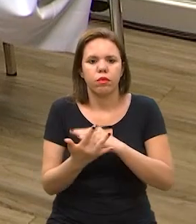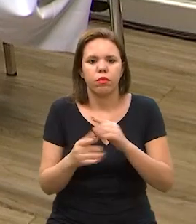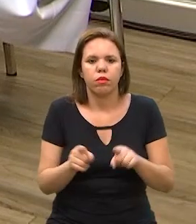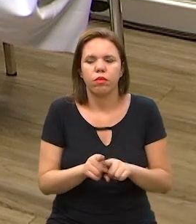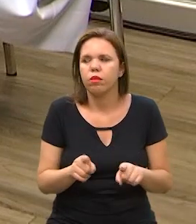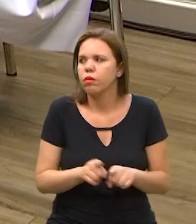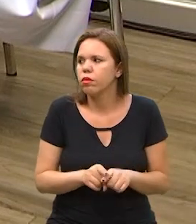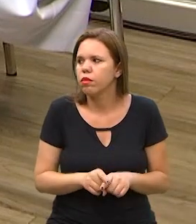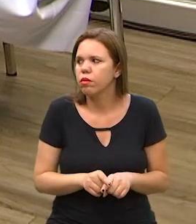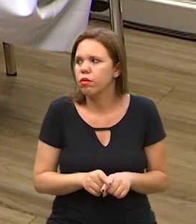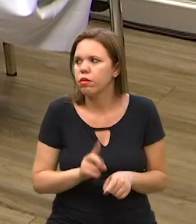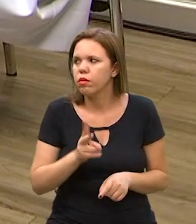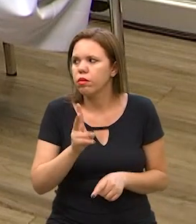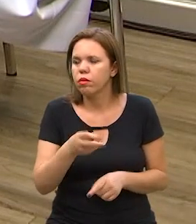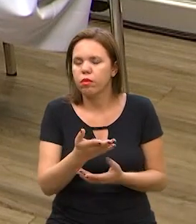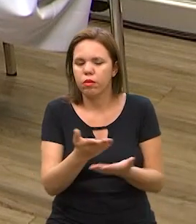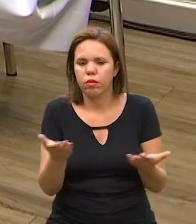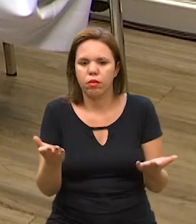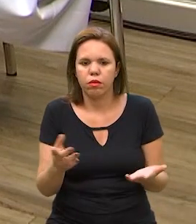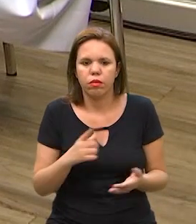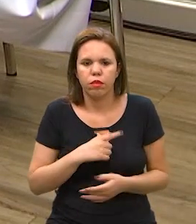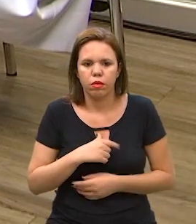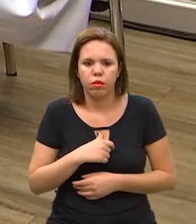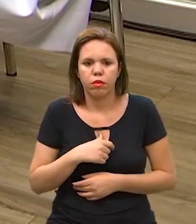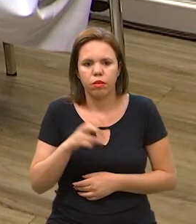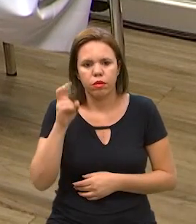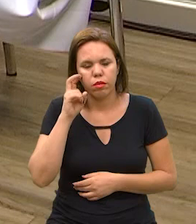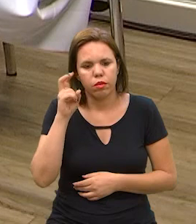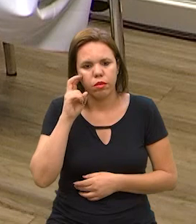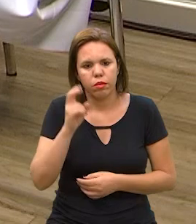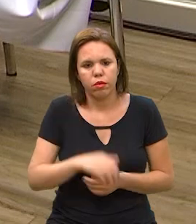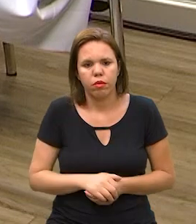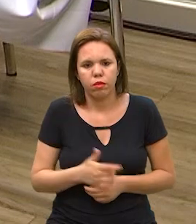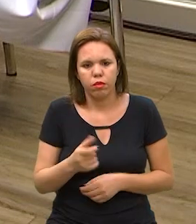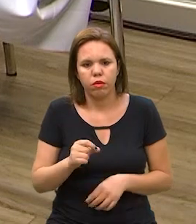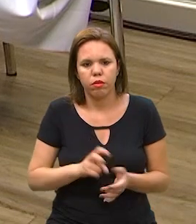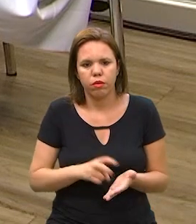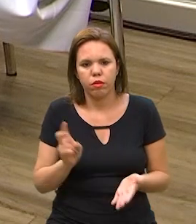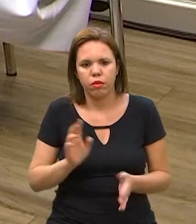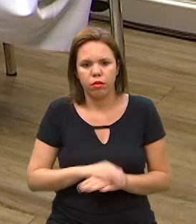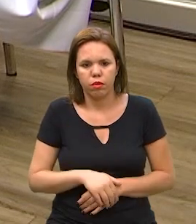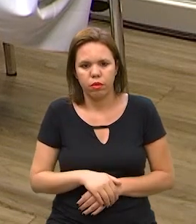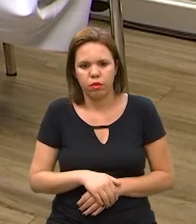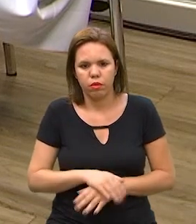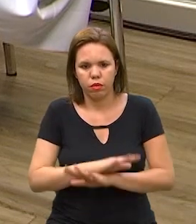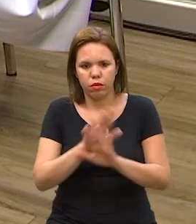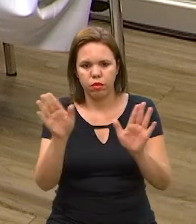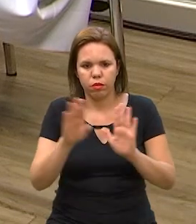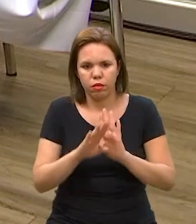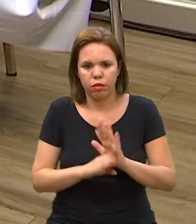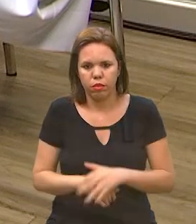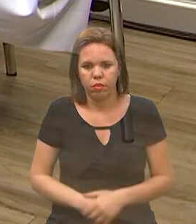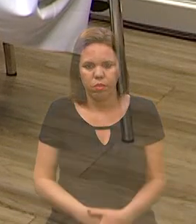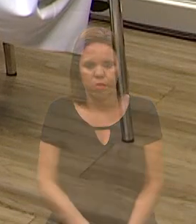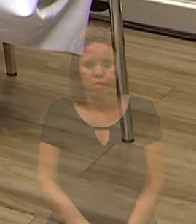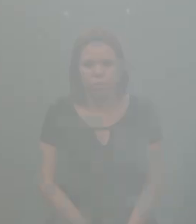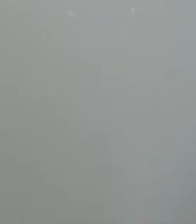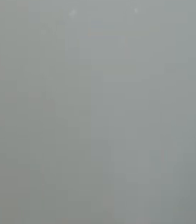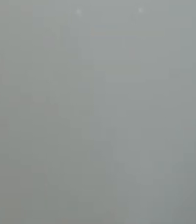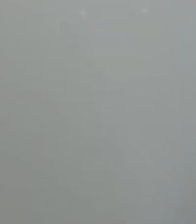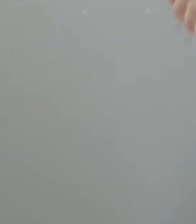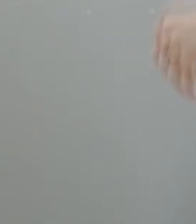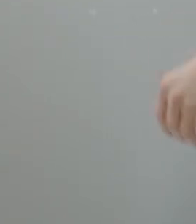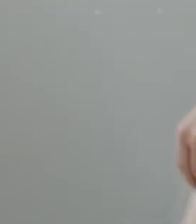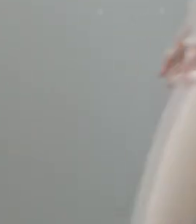sociais. Saúde à vida sempre para você tem um inédito às quintas-feiras, às 10 horas da manhã. Até o próximo programa.